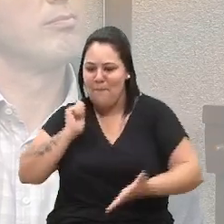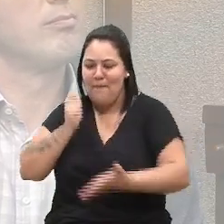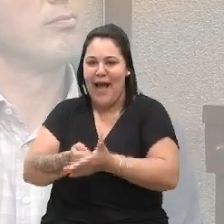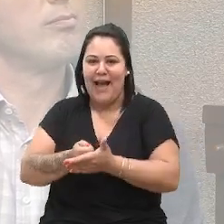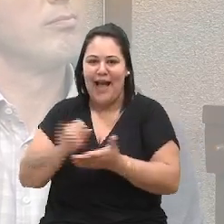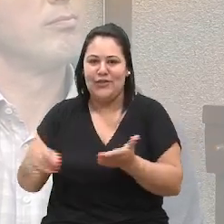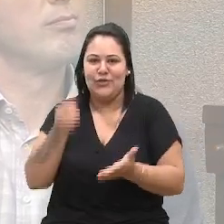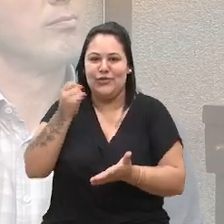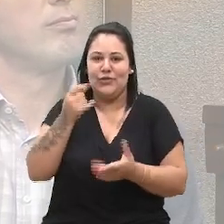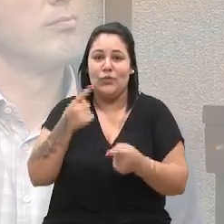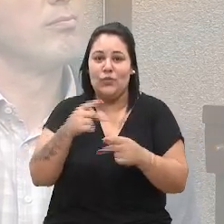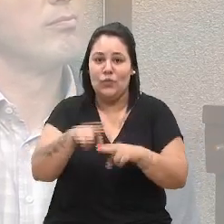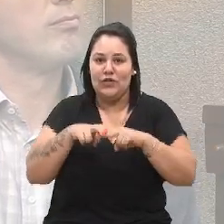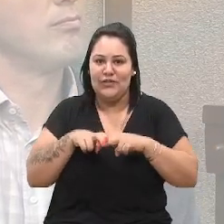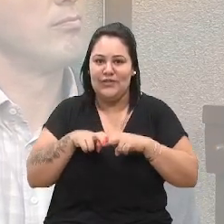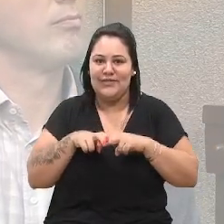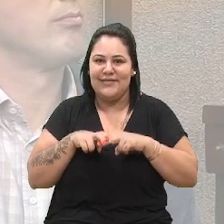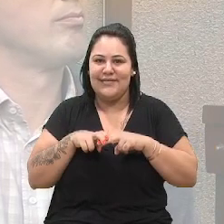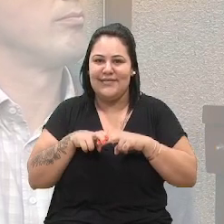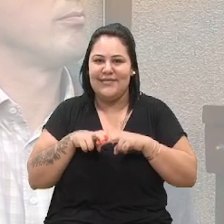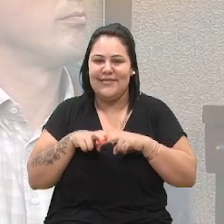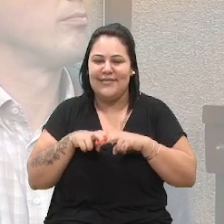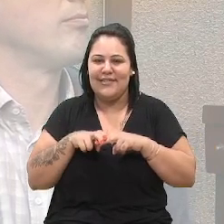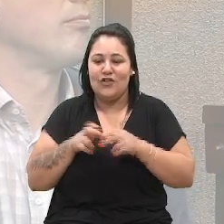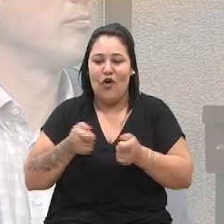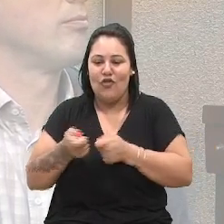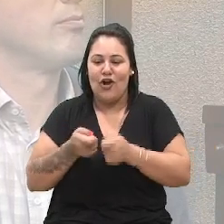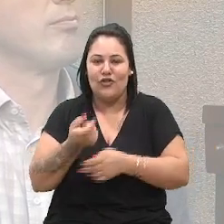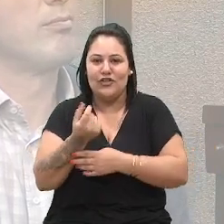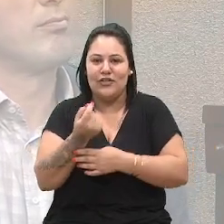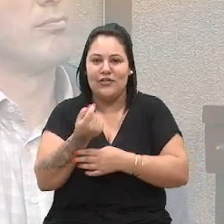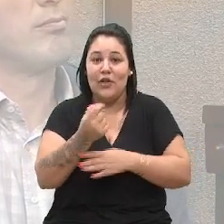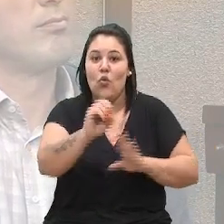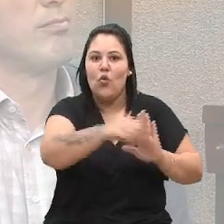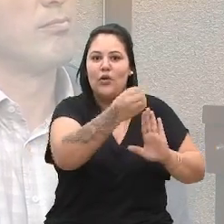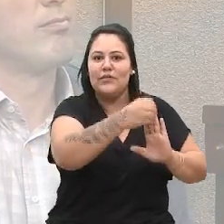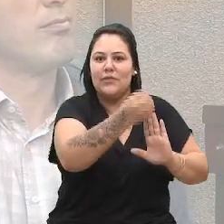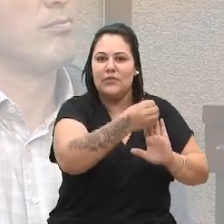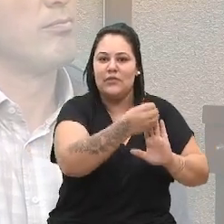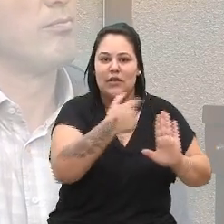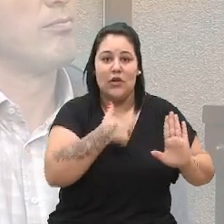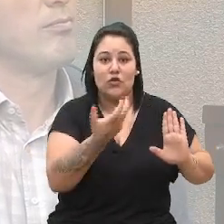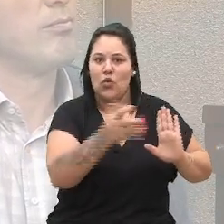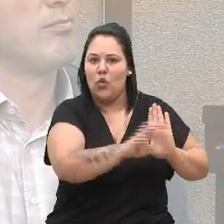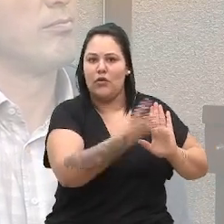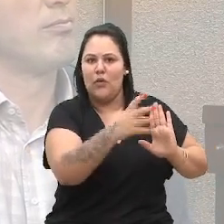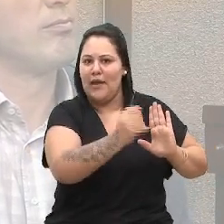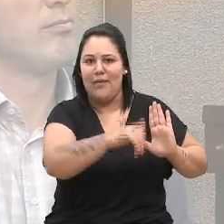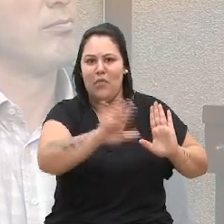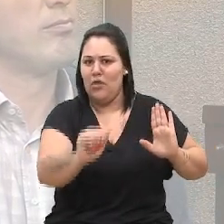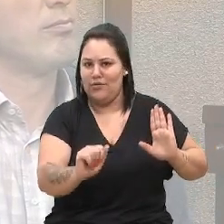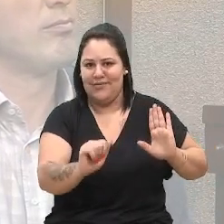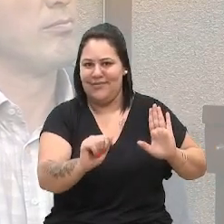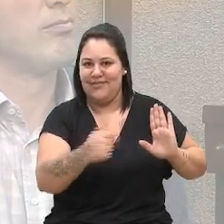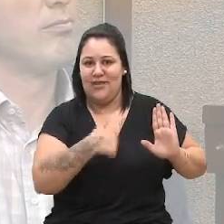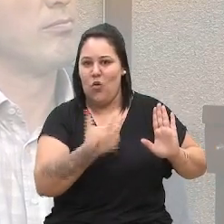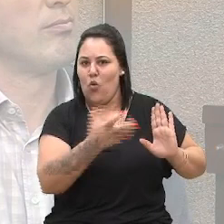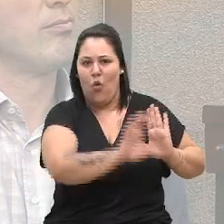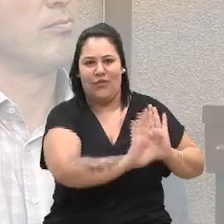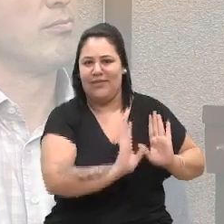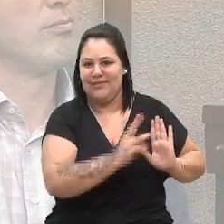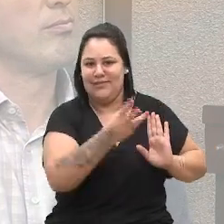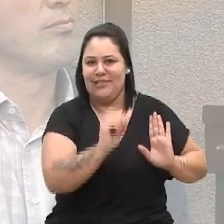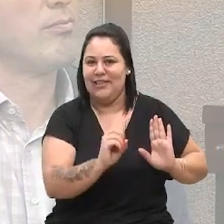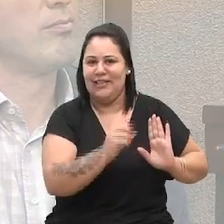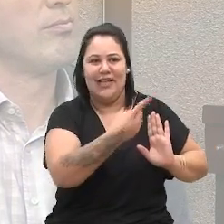guarda, segura. Então, o orçamento, ele deveria trabalhar, e eu não sou contra 40 milhões, ou 30 milhões, ou